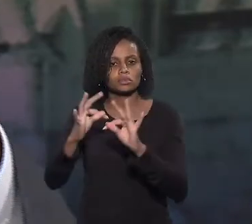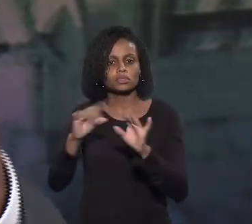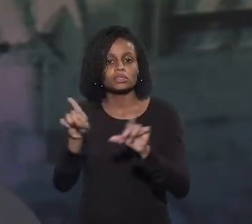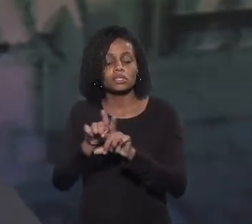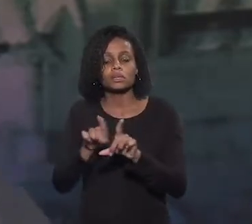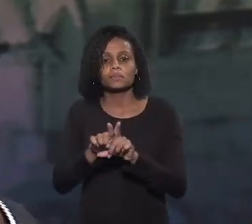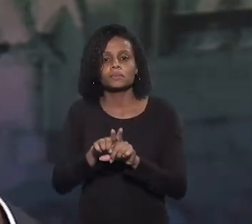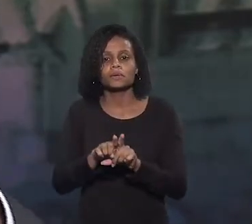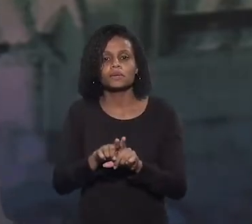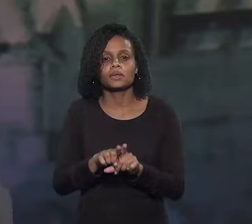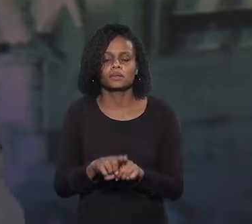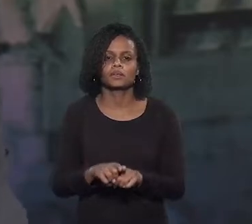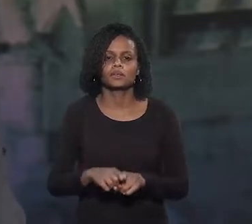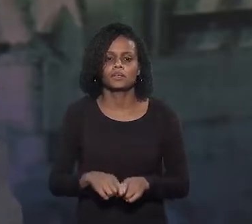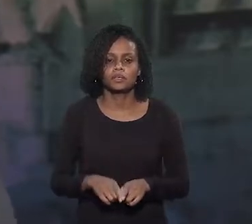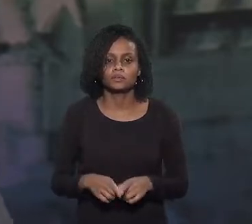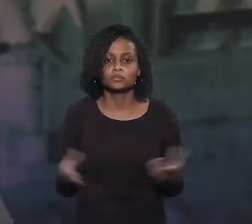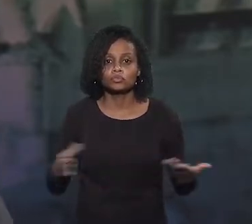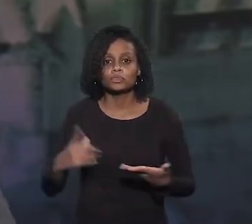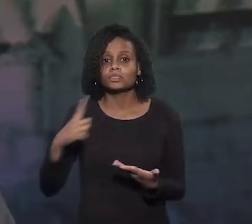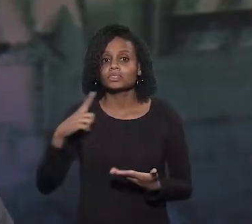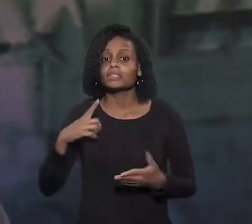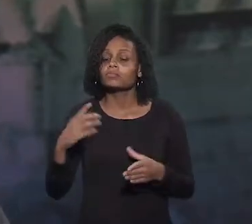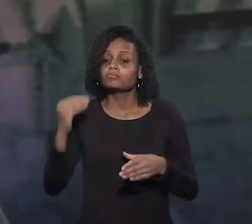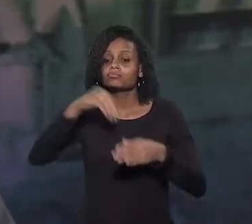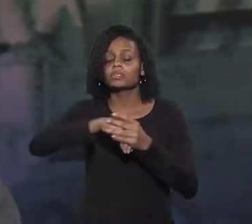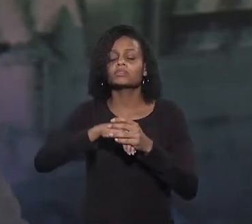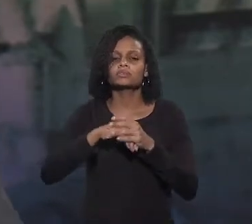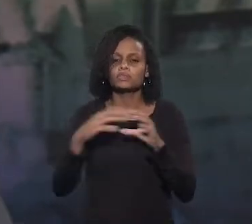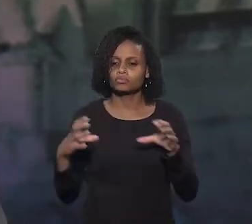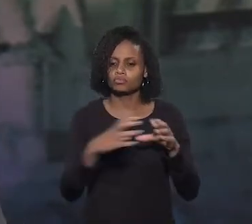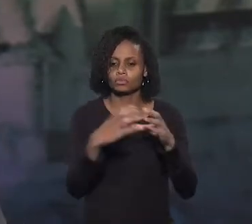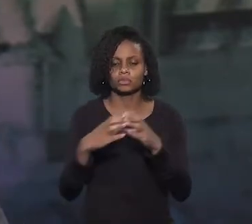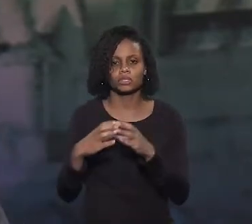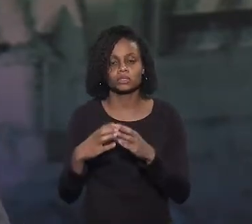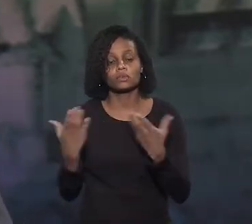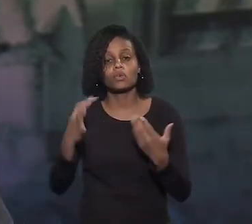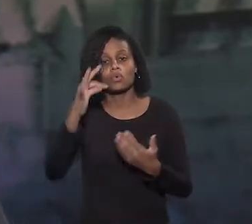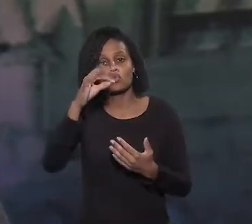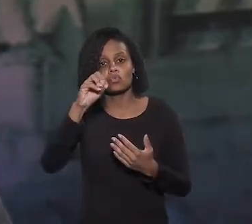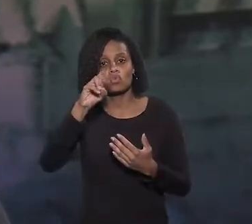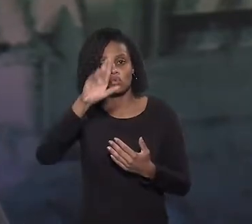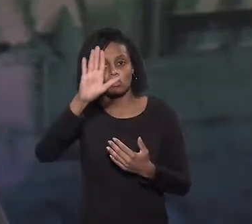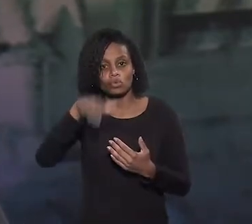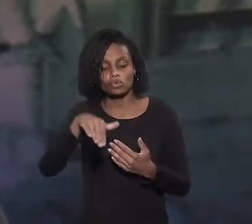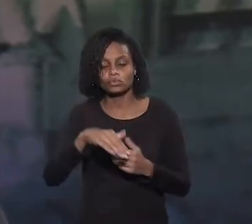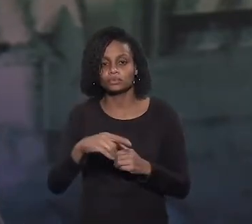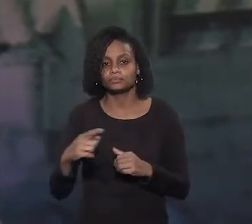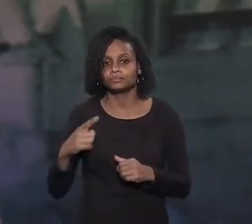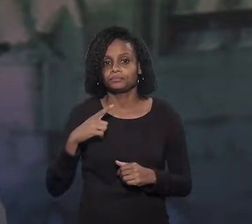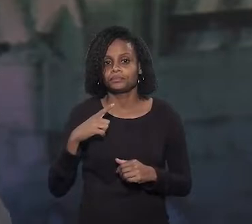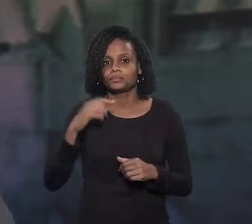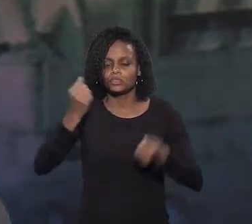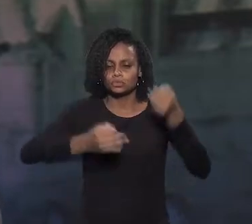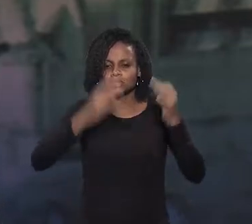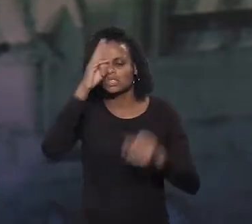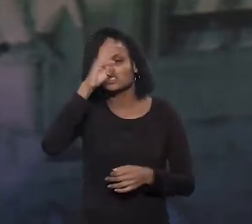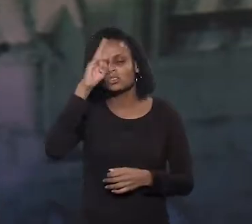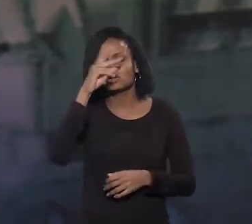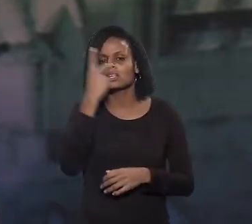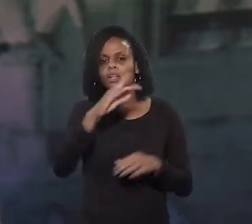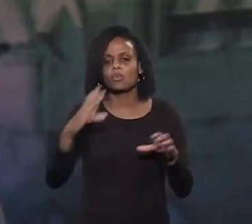a existência real na inserção comunitária. Então o fórum vai trazer a história